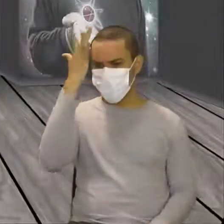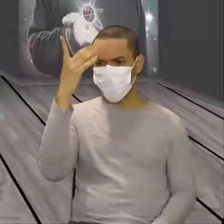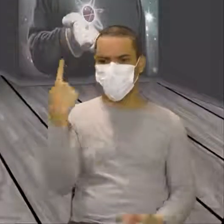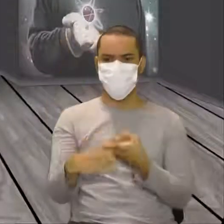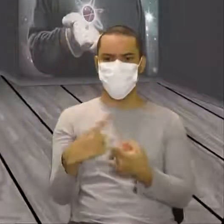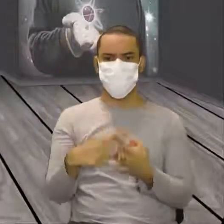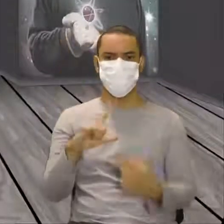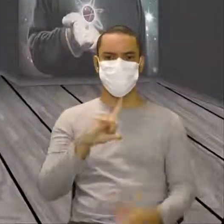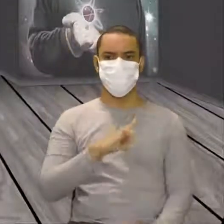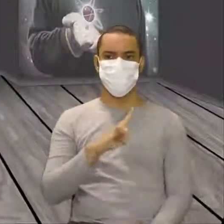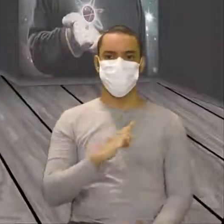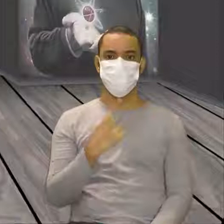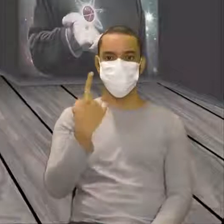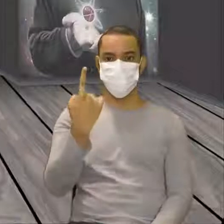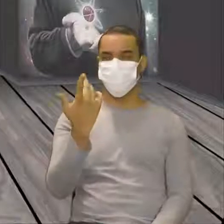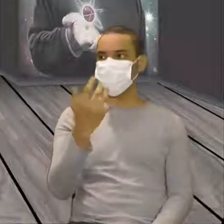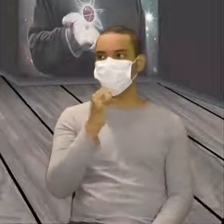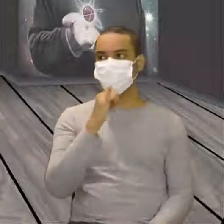é um